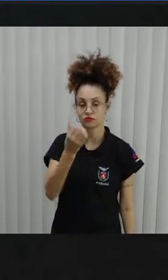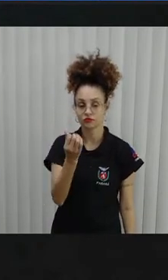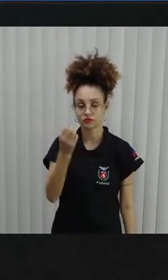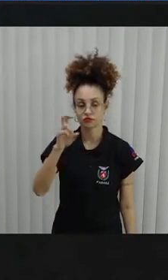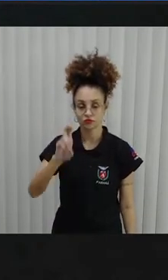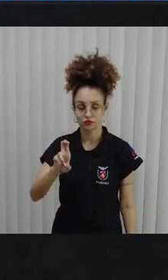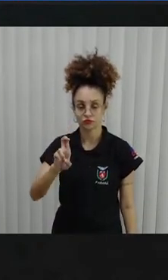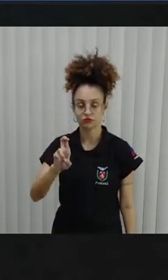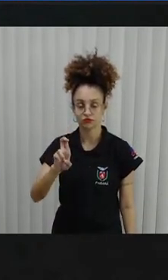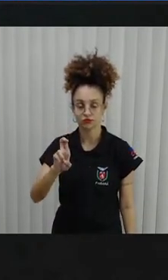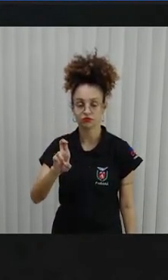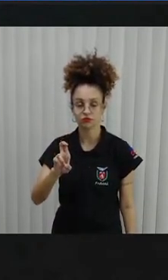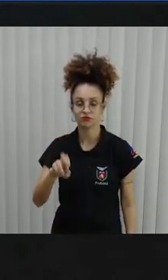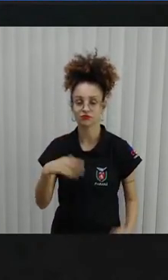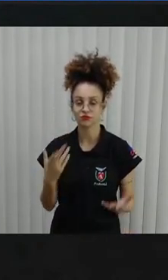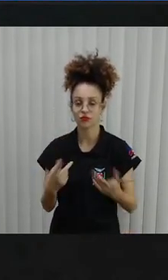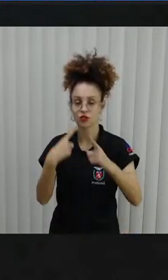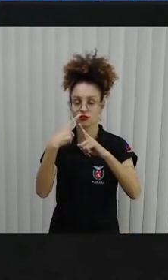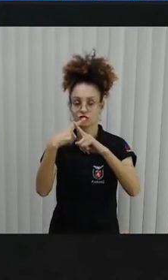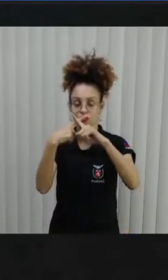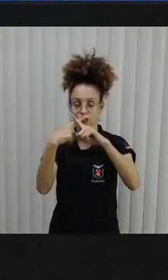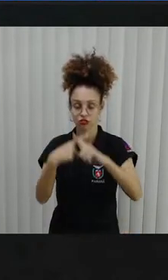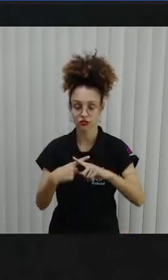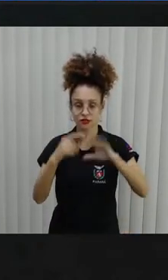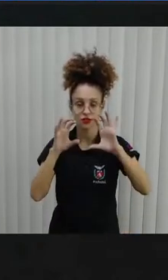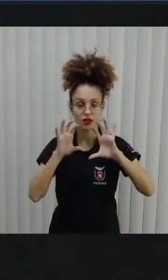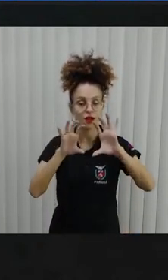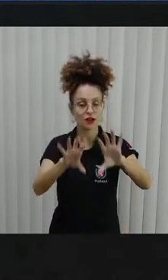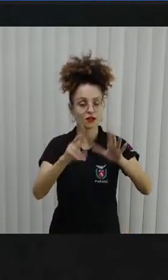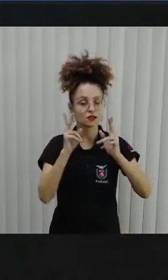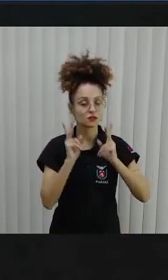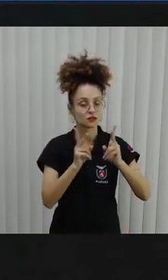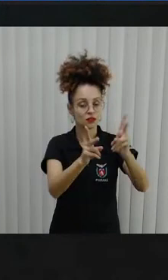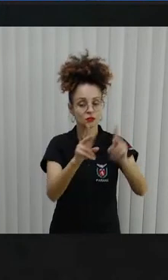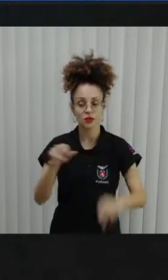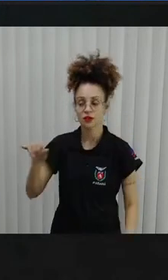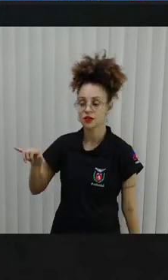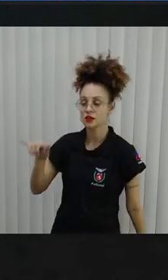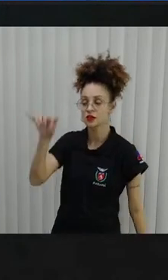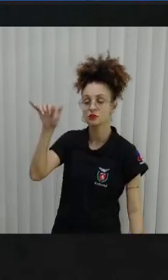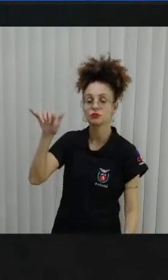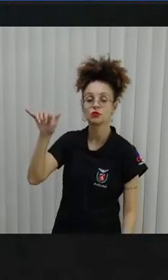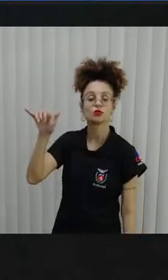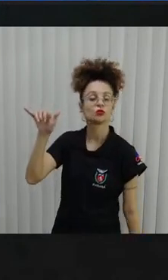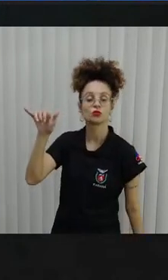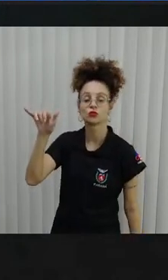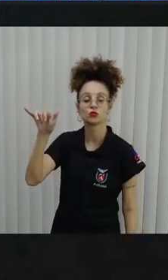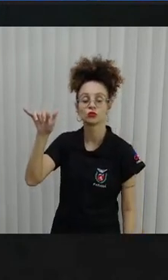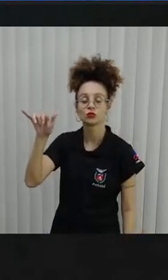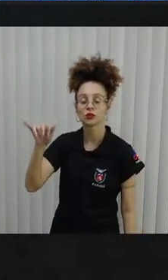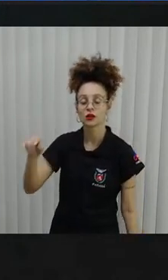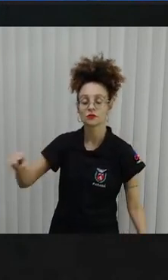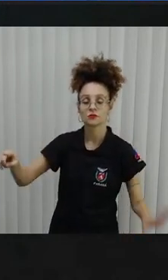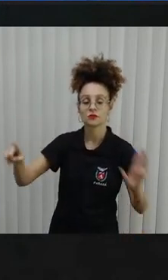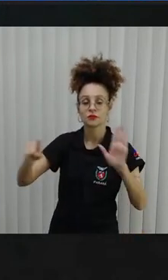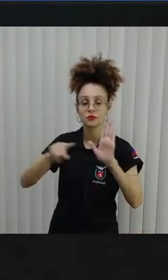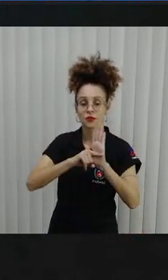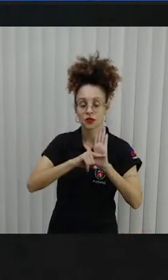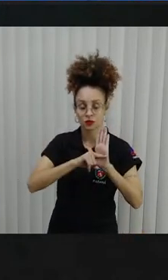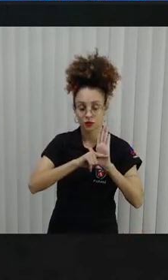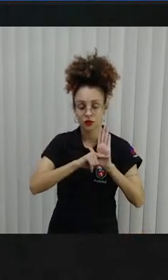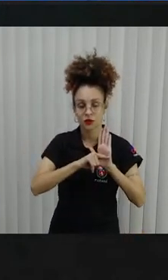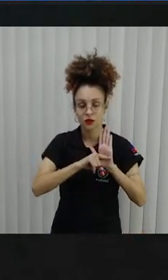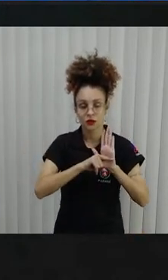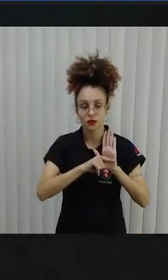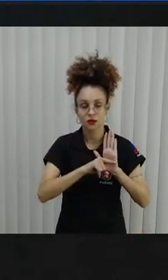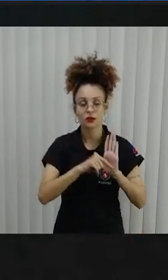165. Então, ó, a posição X vai ser sempre essa, só que a posição Y vai ser do menos...